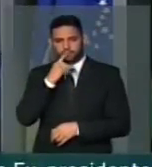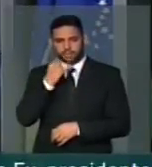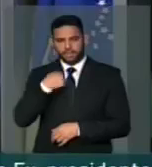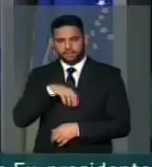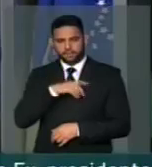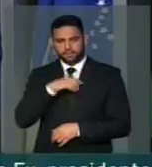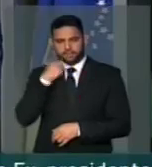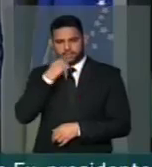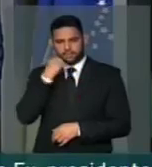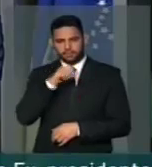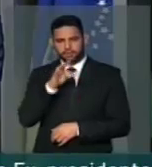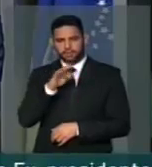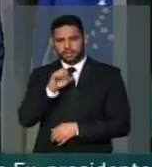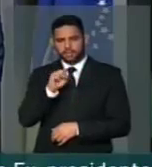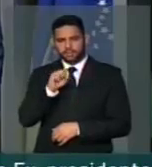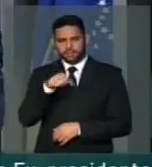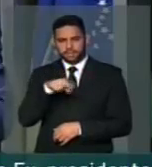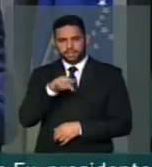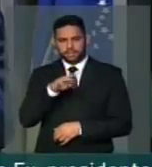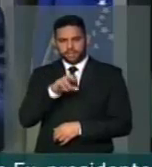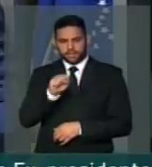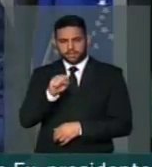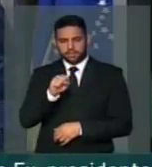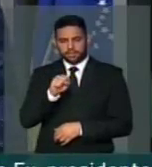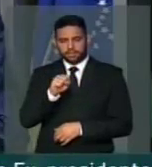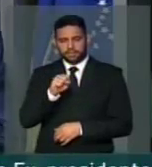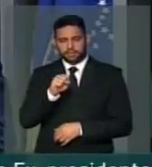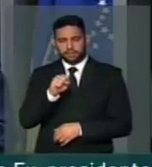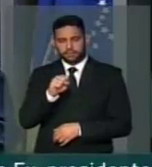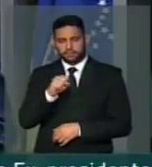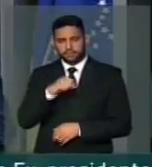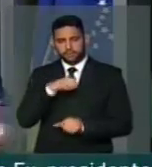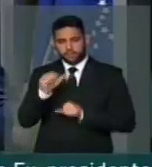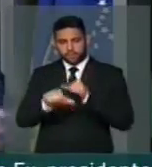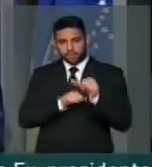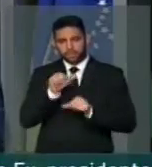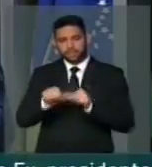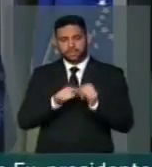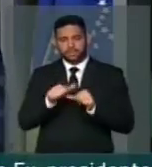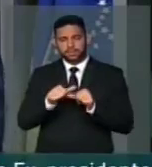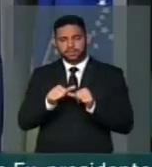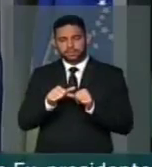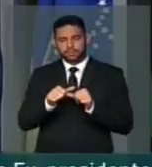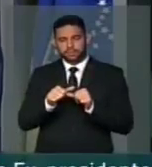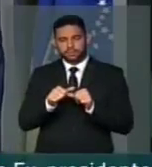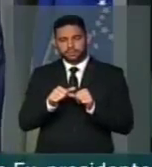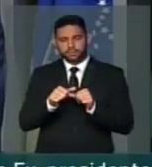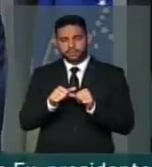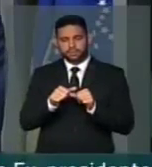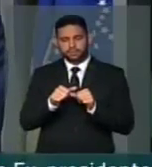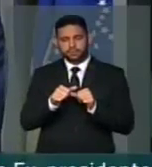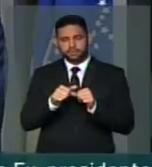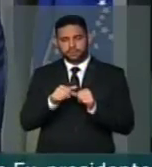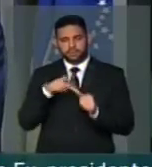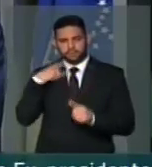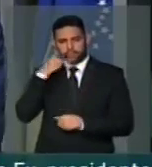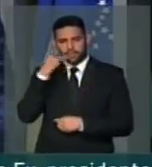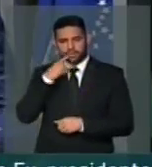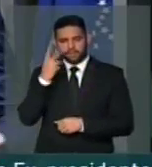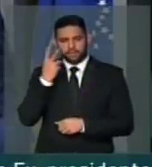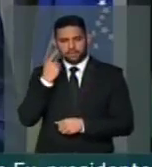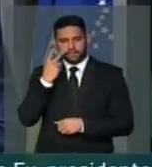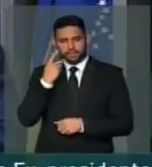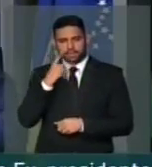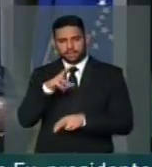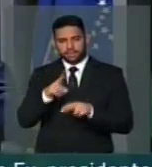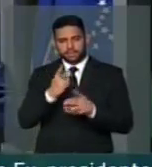atual senador Tasso Gereissati, numa perspectiva de mudança, de modernização da política cearense. É